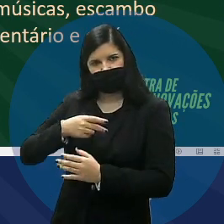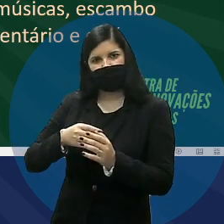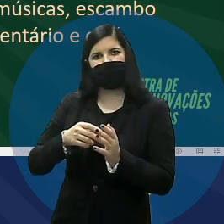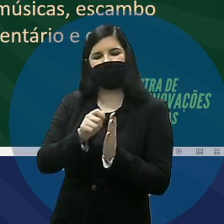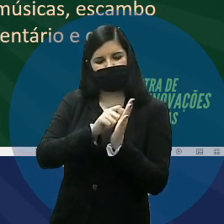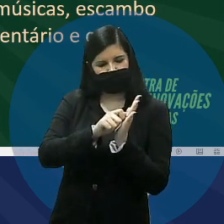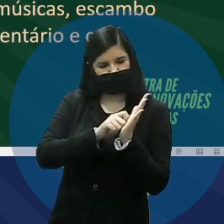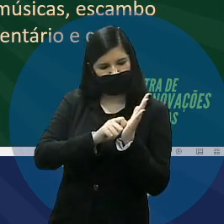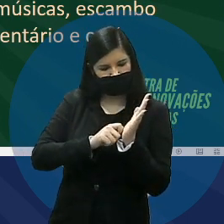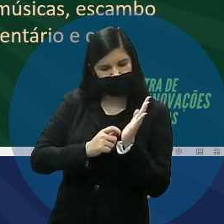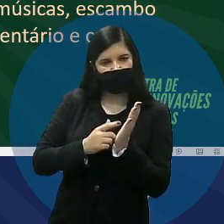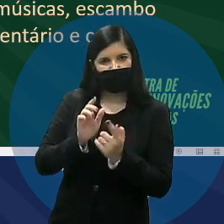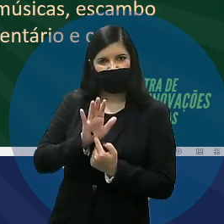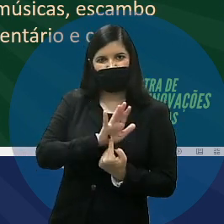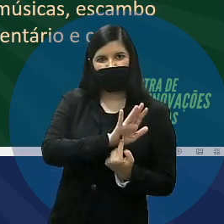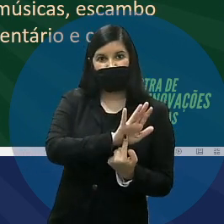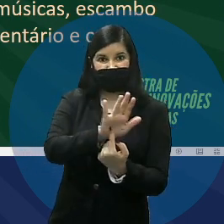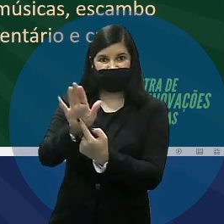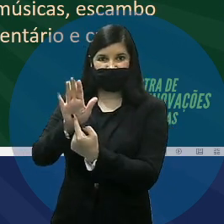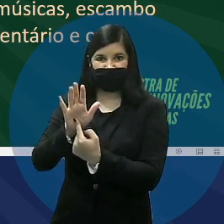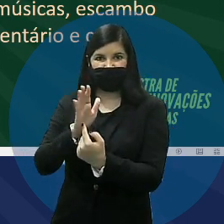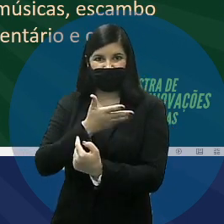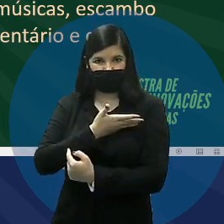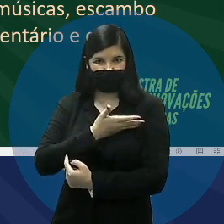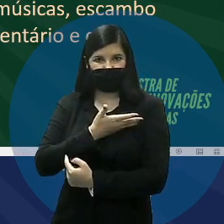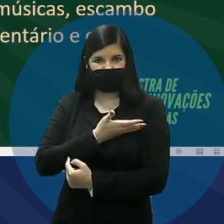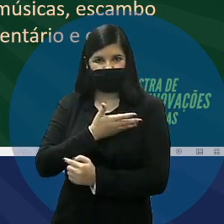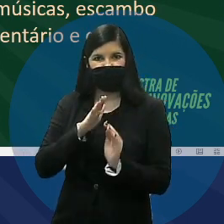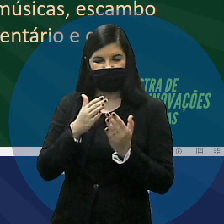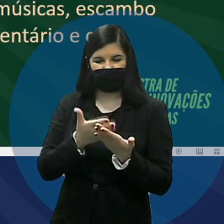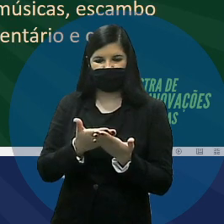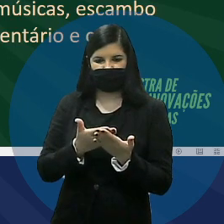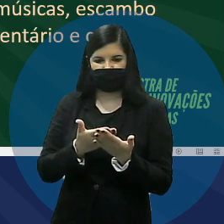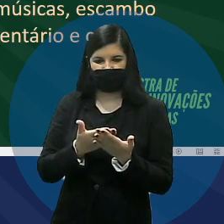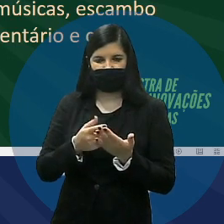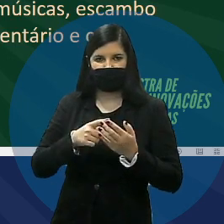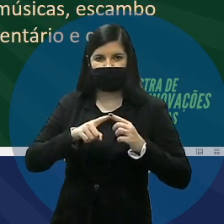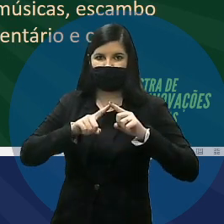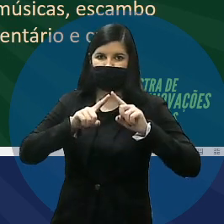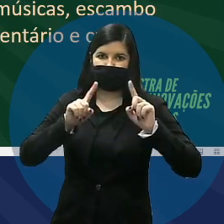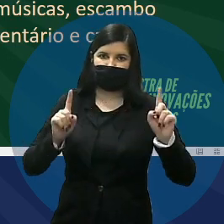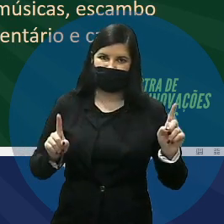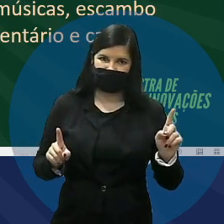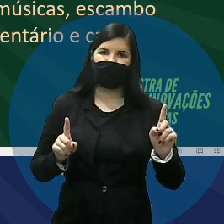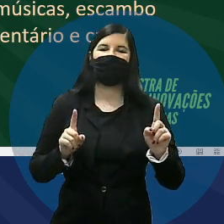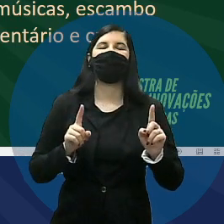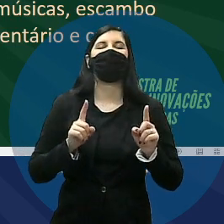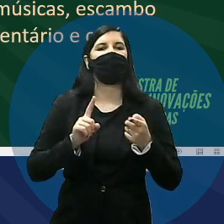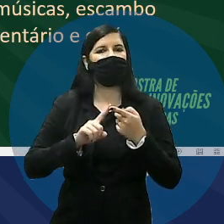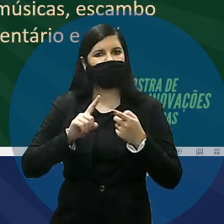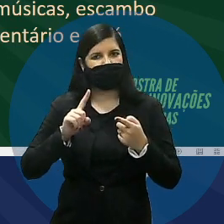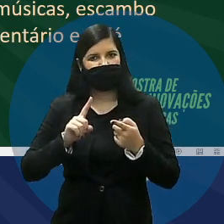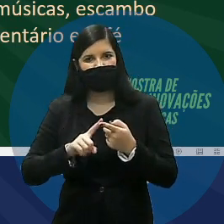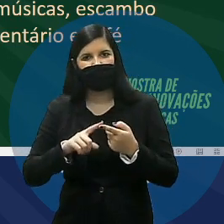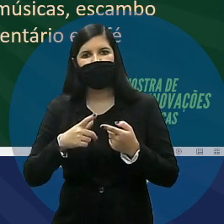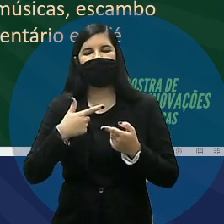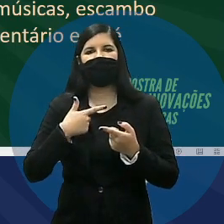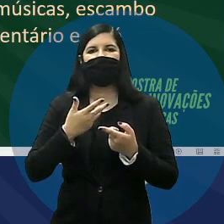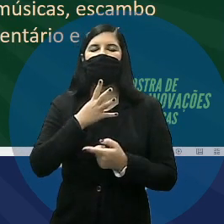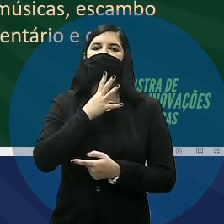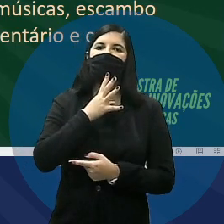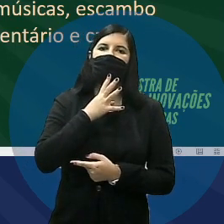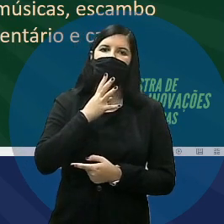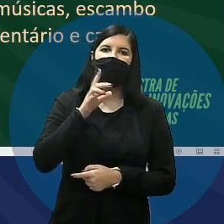seus colegas, né, os seus coleguinhas da escola, mas eu tinha em mente que eu deveria trazer, eu tenho conhecimento